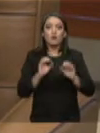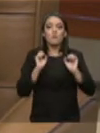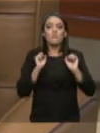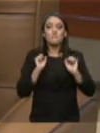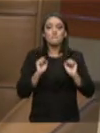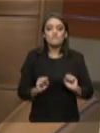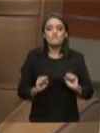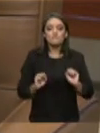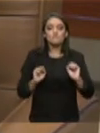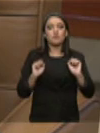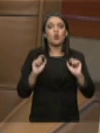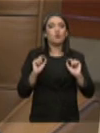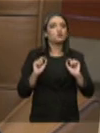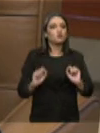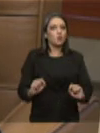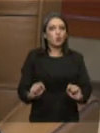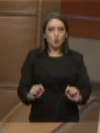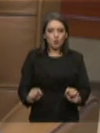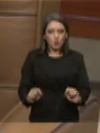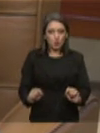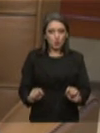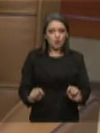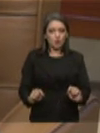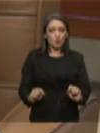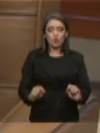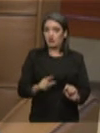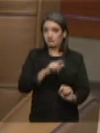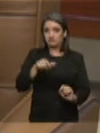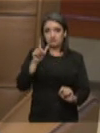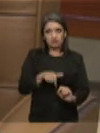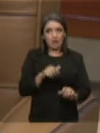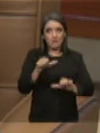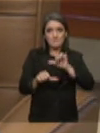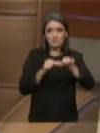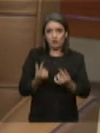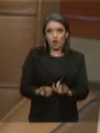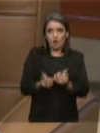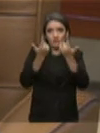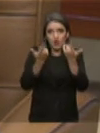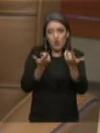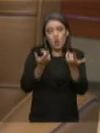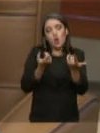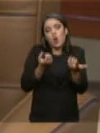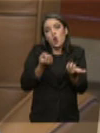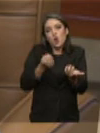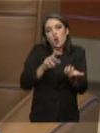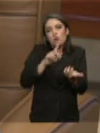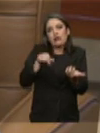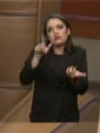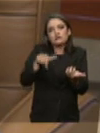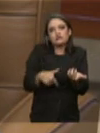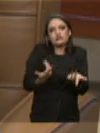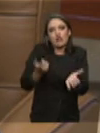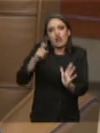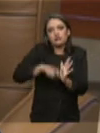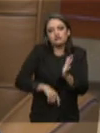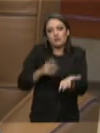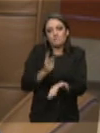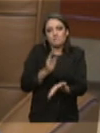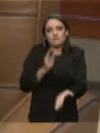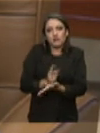de constituí-los, retificar o seu valor ou declará-los extintos de ofício quando houverem sido constituídos